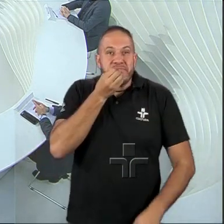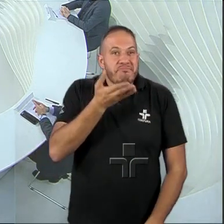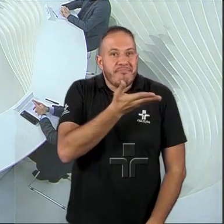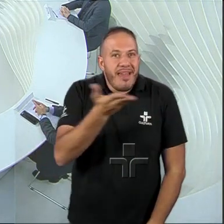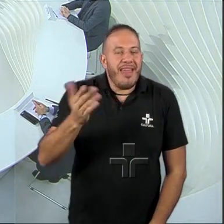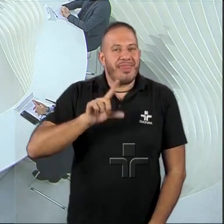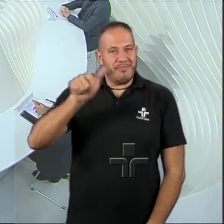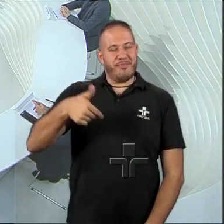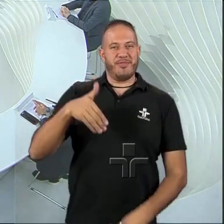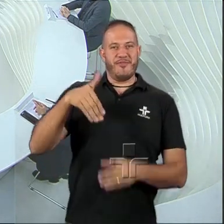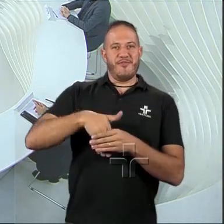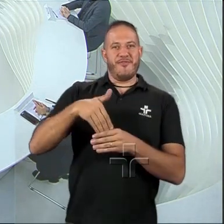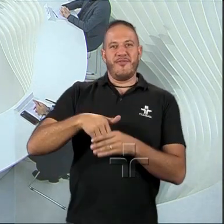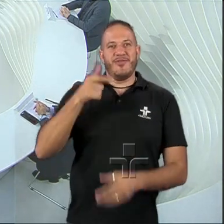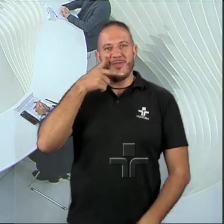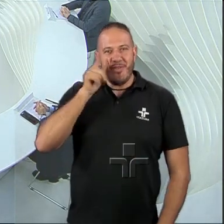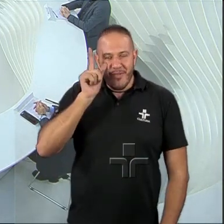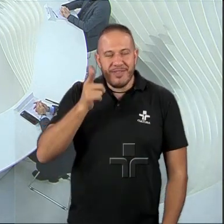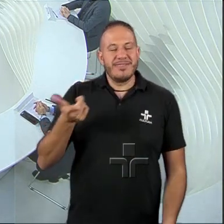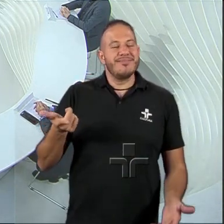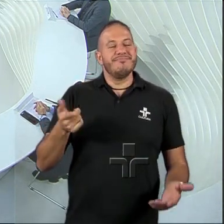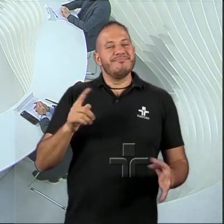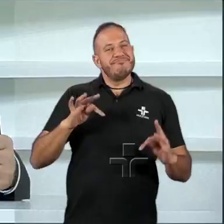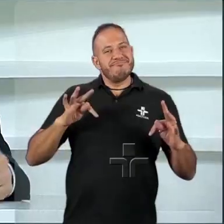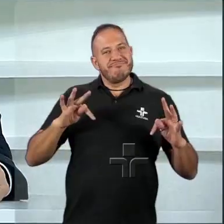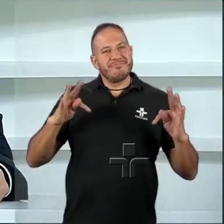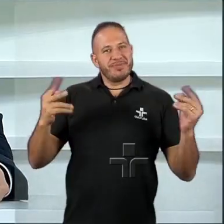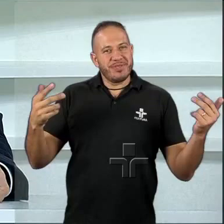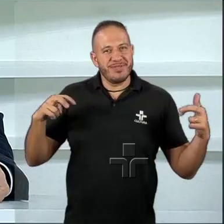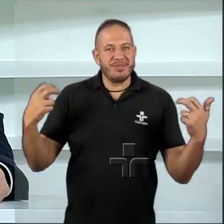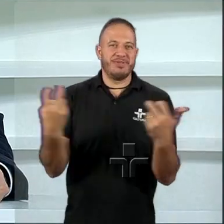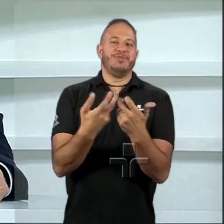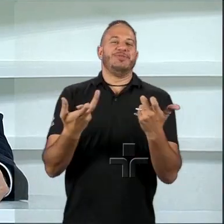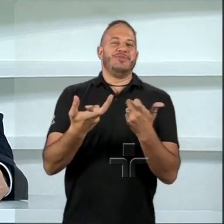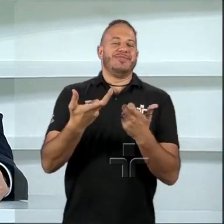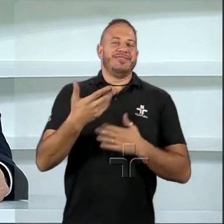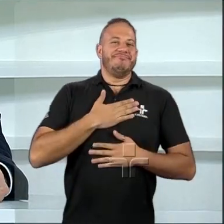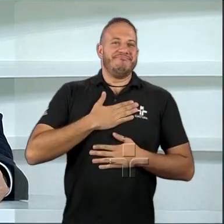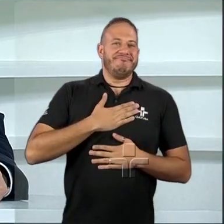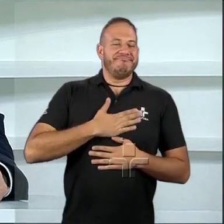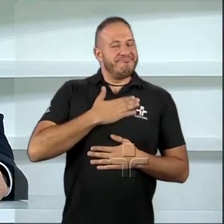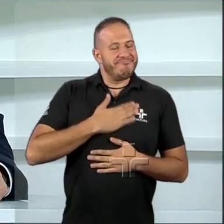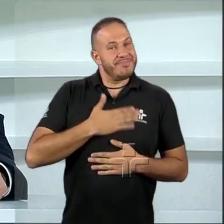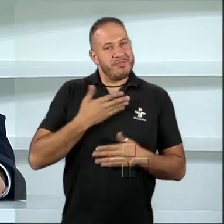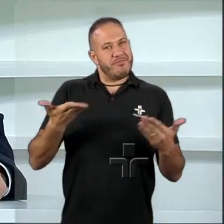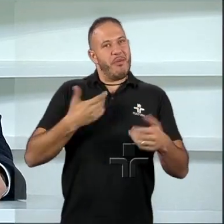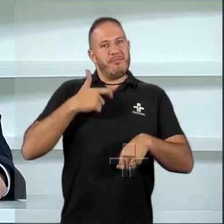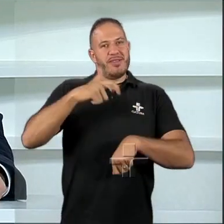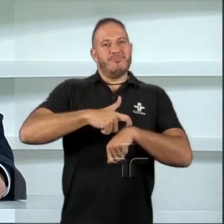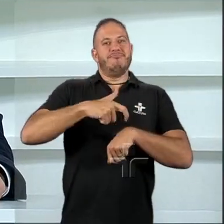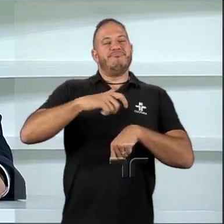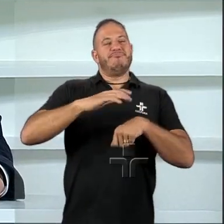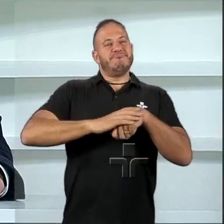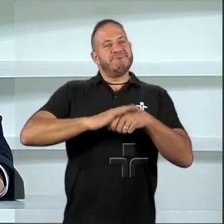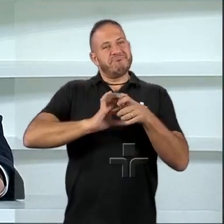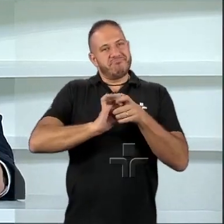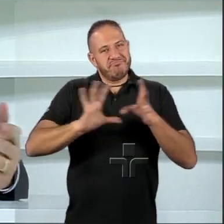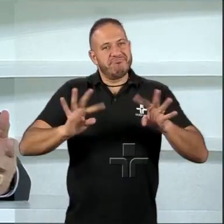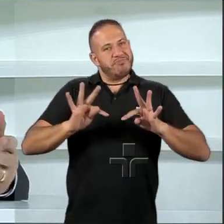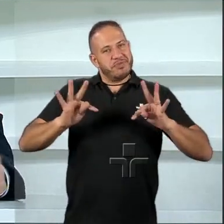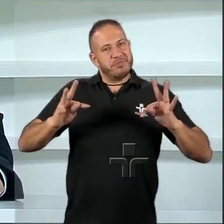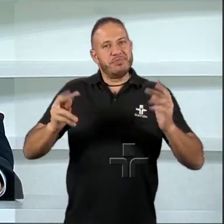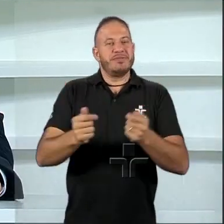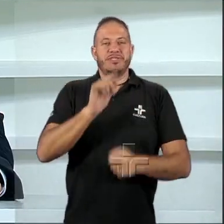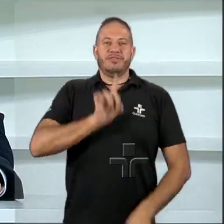do voto de ontem, todos aí, essa realização democrática, todos participaram.